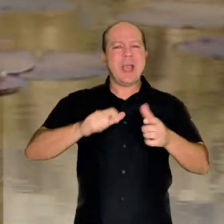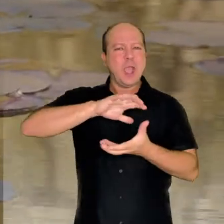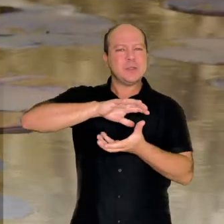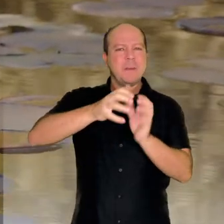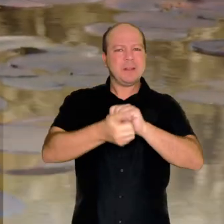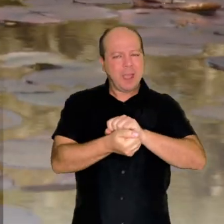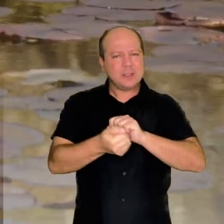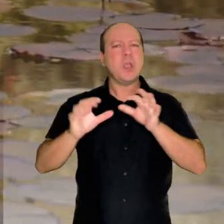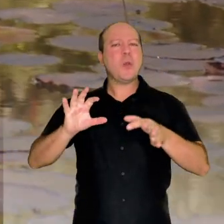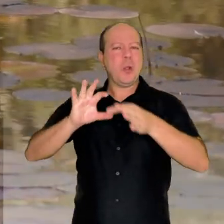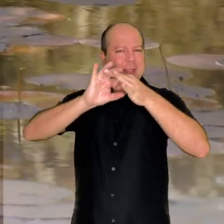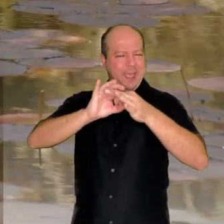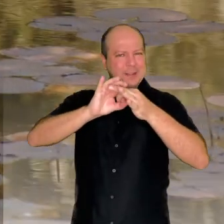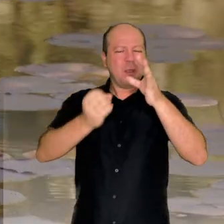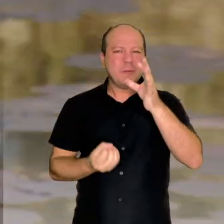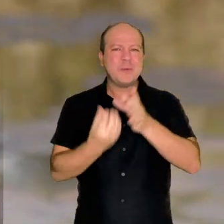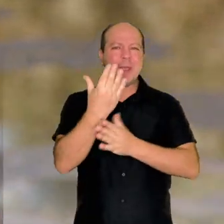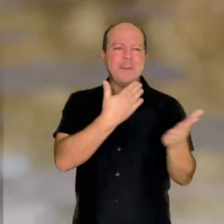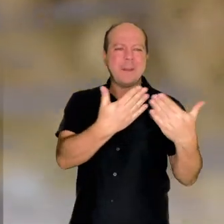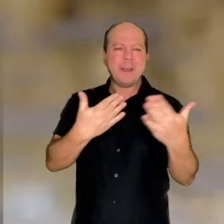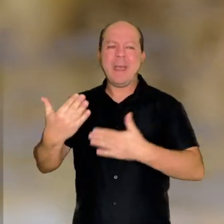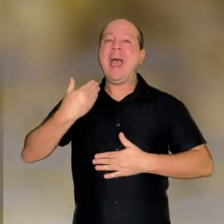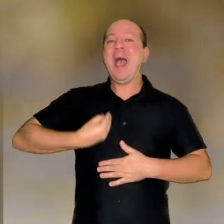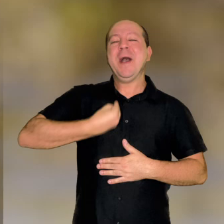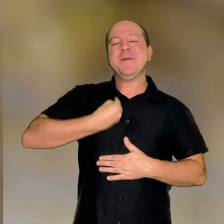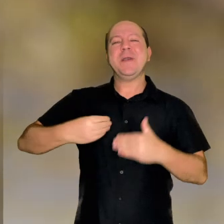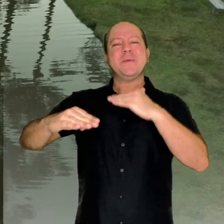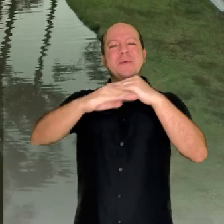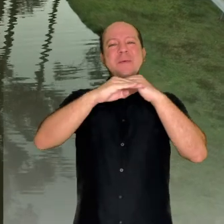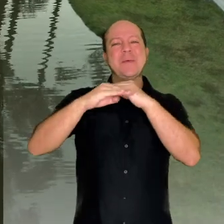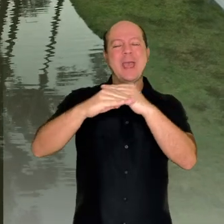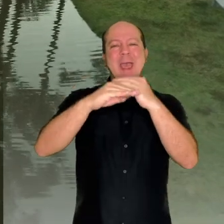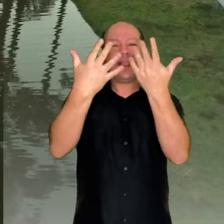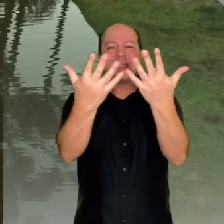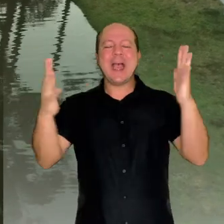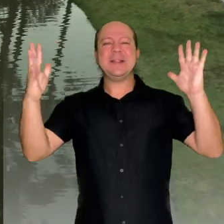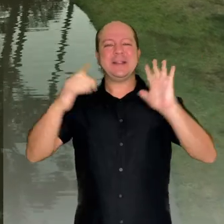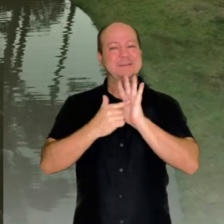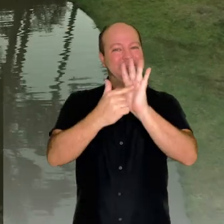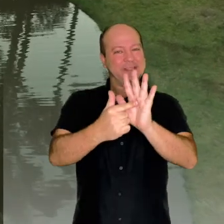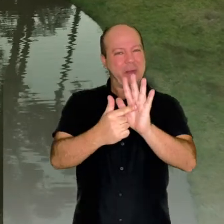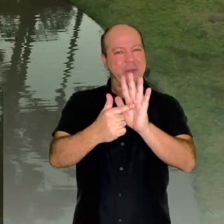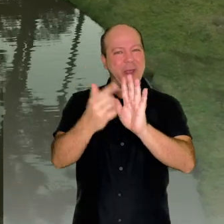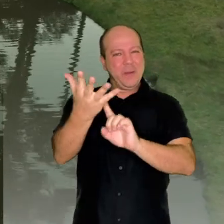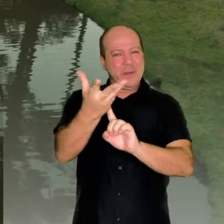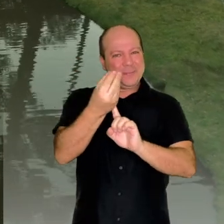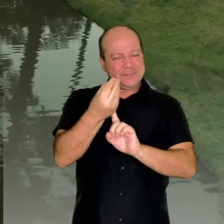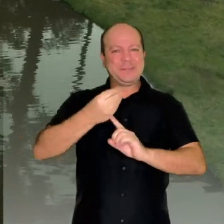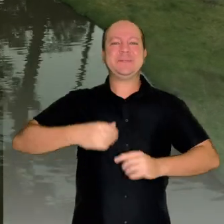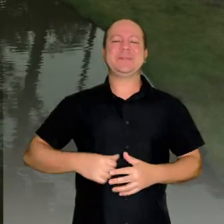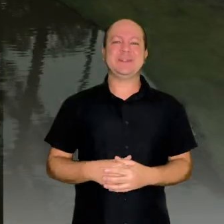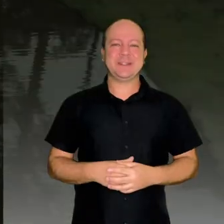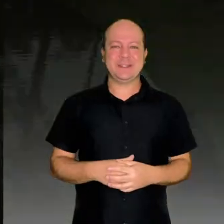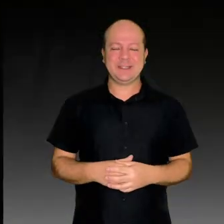e sustentabilidade se conectam, criando um diálogo vivo e harmonioso entre a natureza e a expressão cultural.